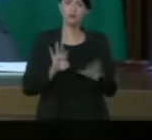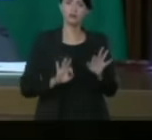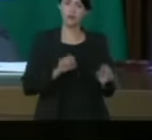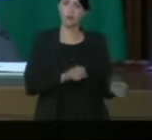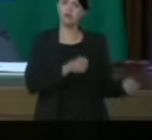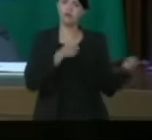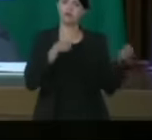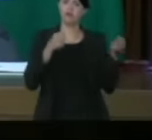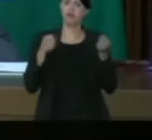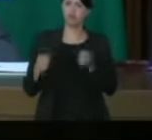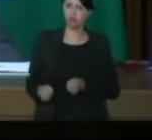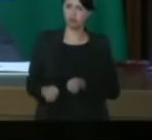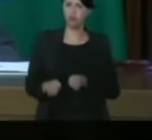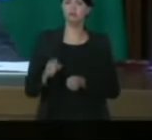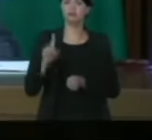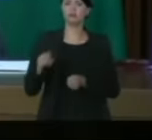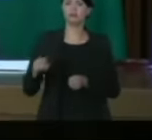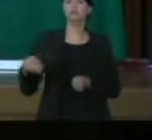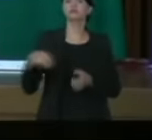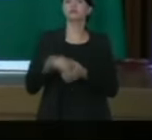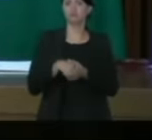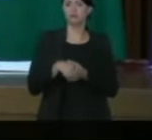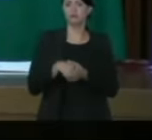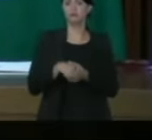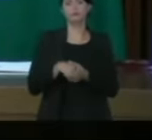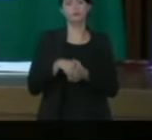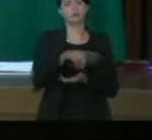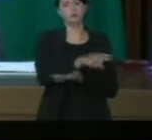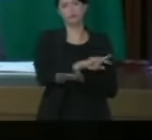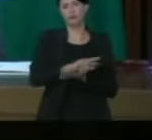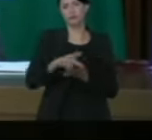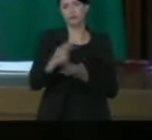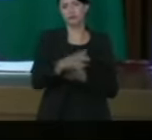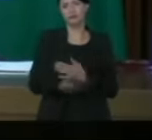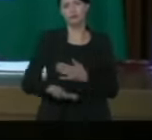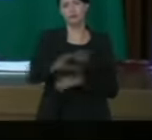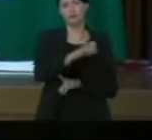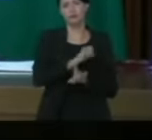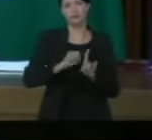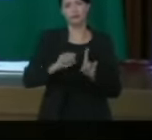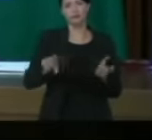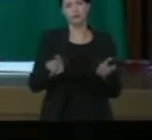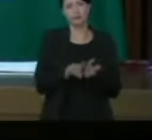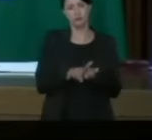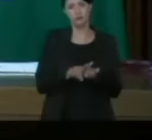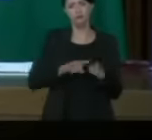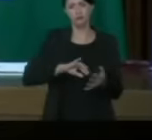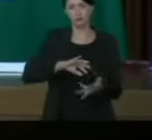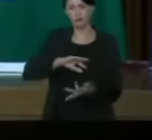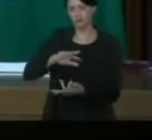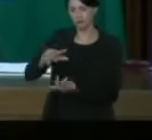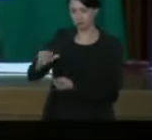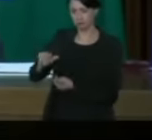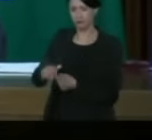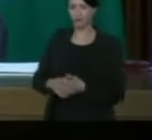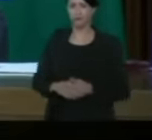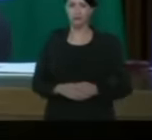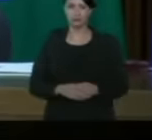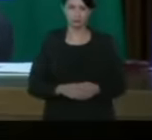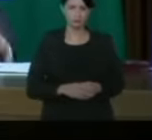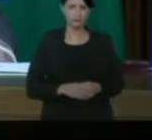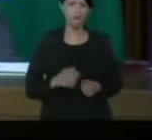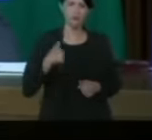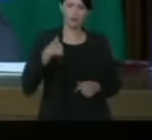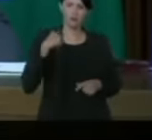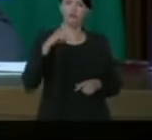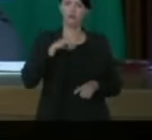poderosa que ela está envolvidas em todos os setores da sociedade Inclusive a nível internacional eu tenho tido uma